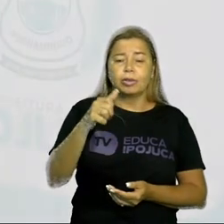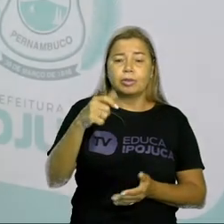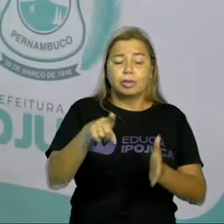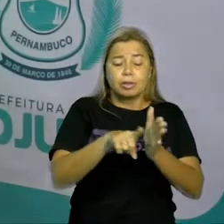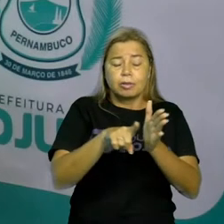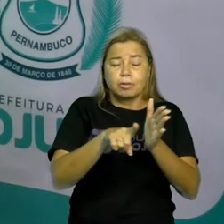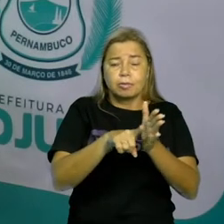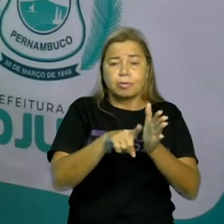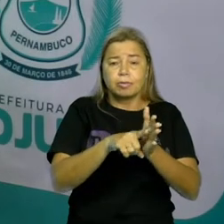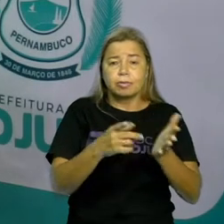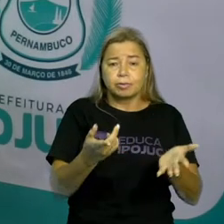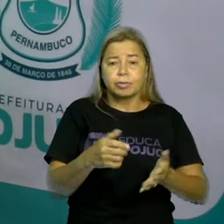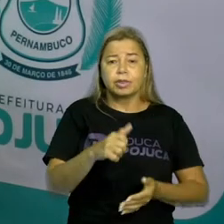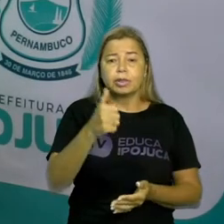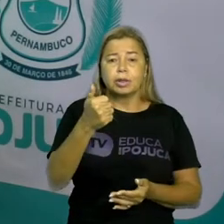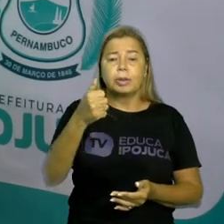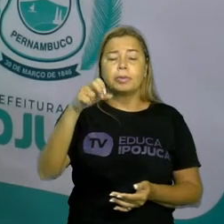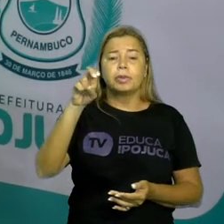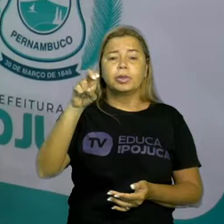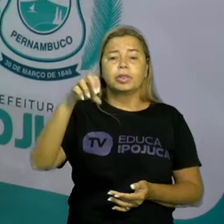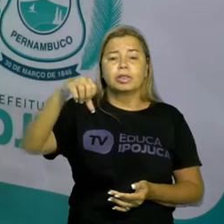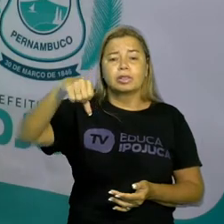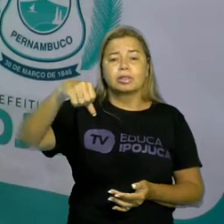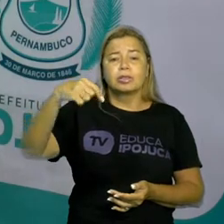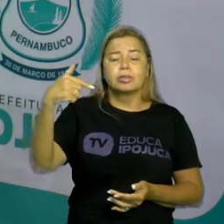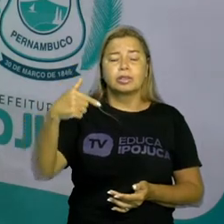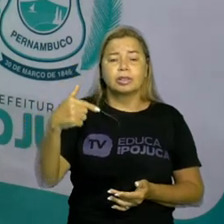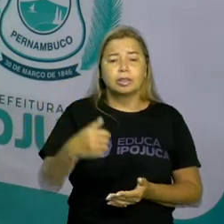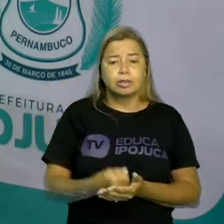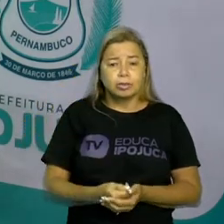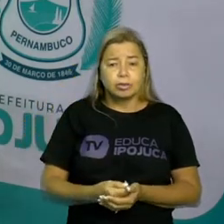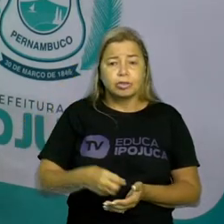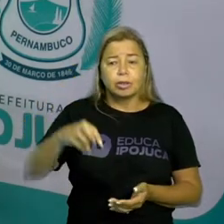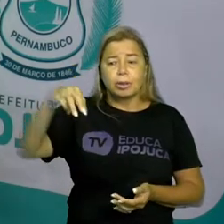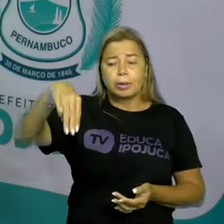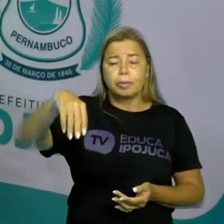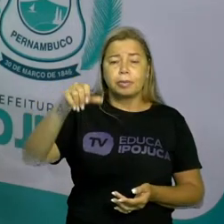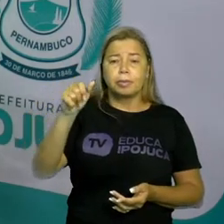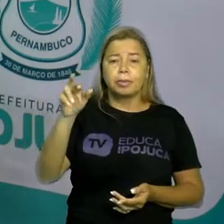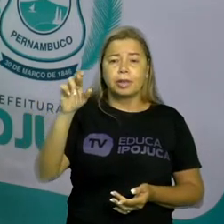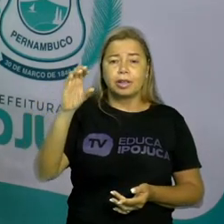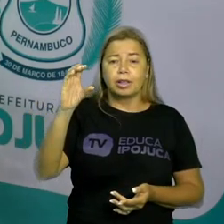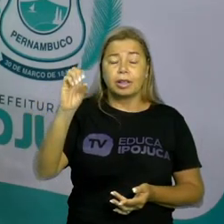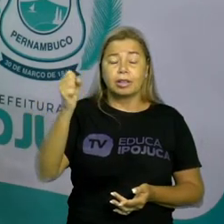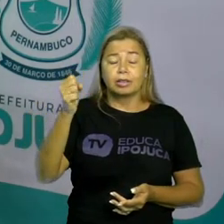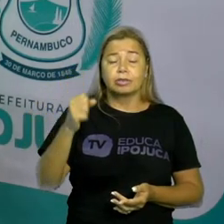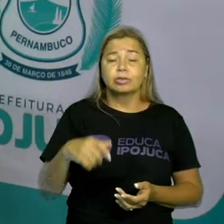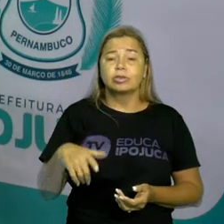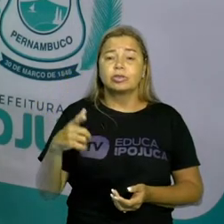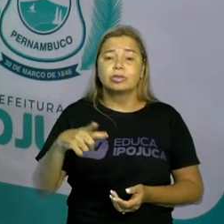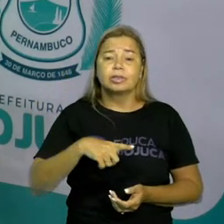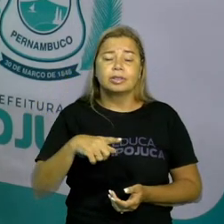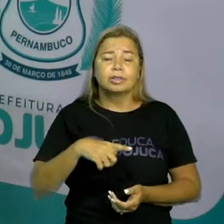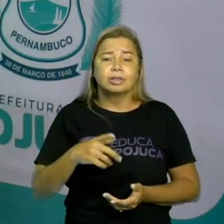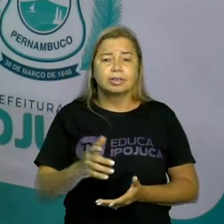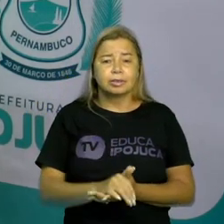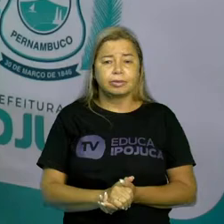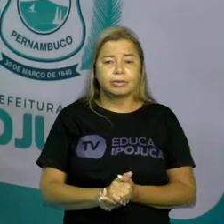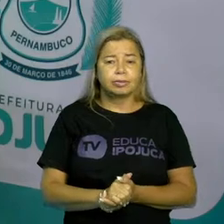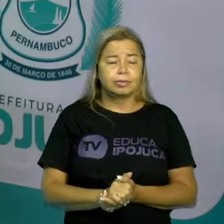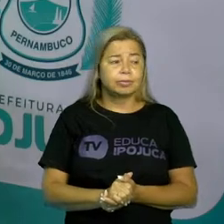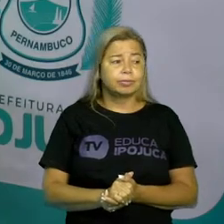1.592. 1.592 é o valor de pontos que Marcos tem. E o que é que está perguntando aqui nesse